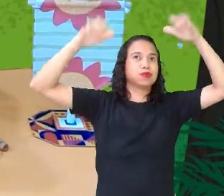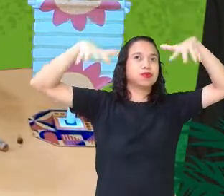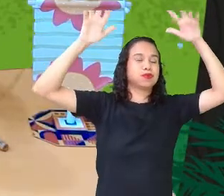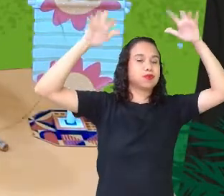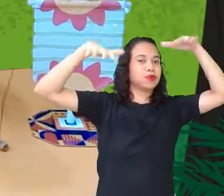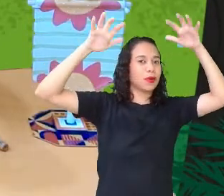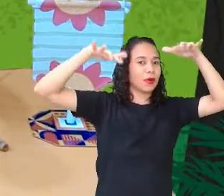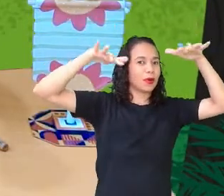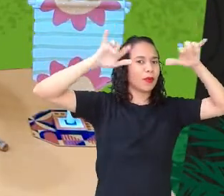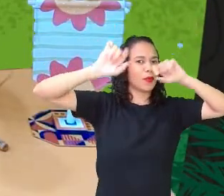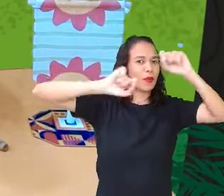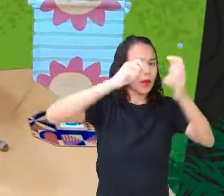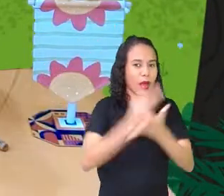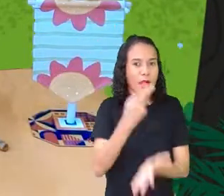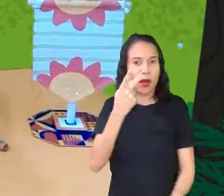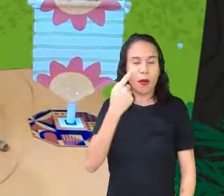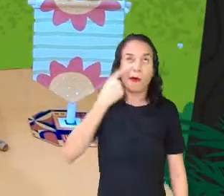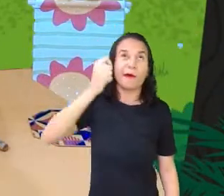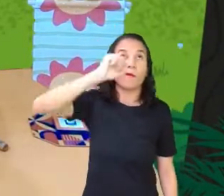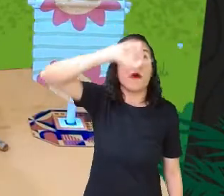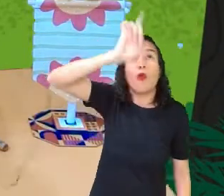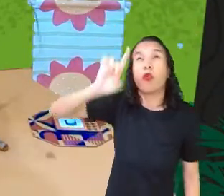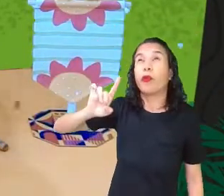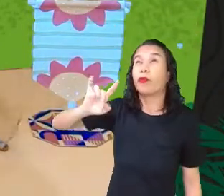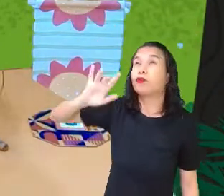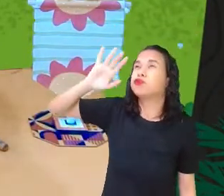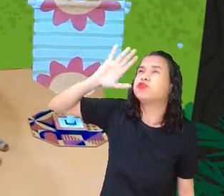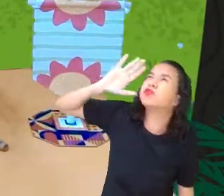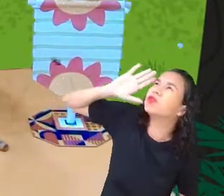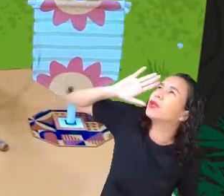O que era que estava acontecendo?